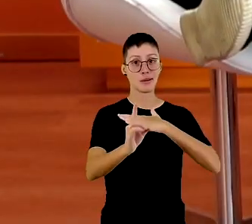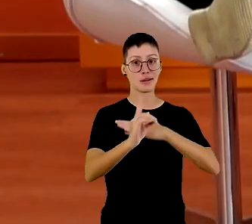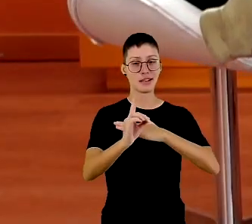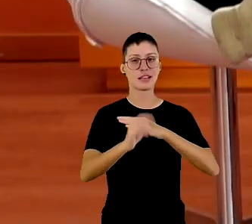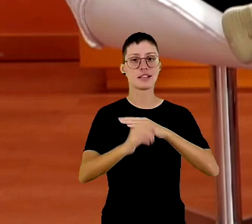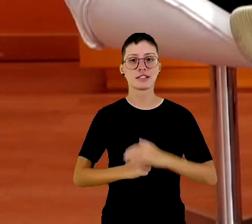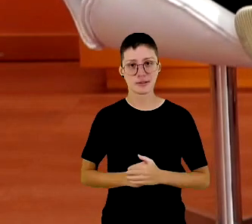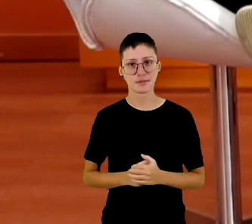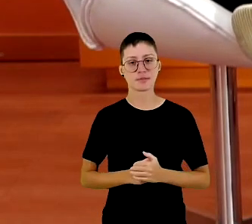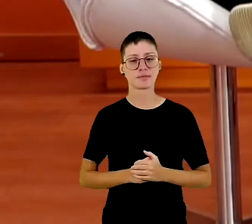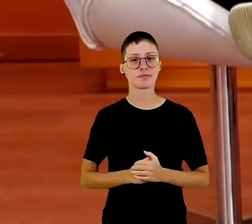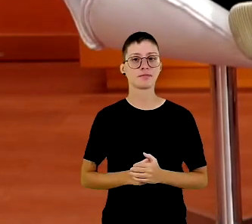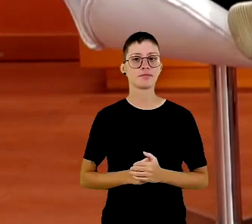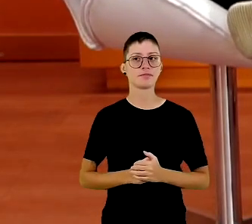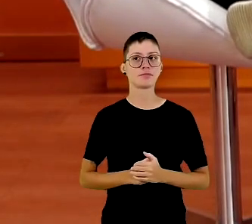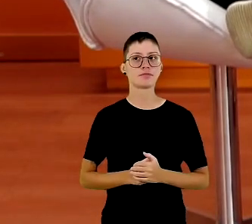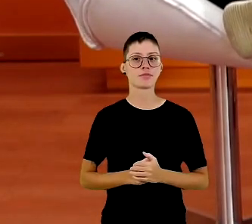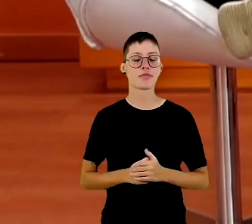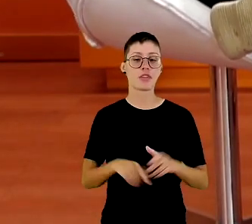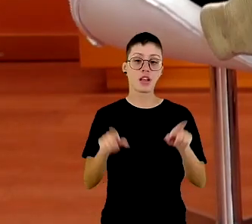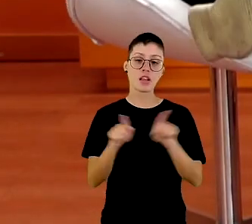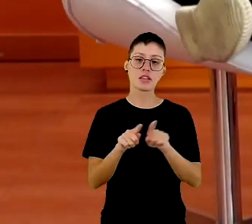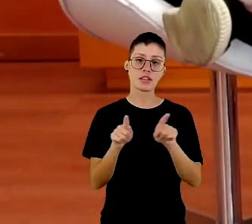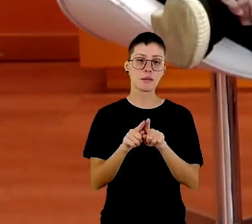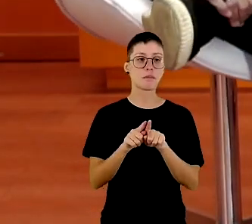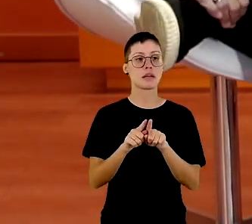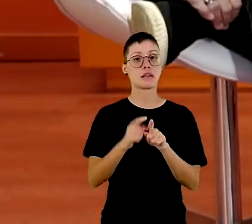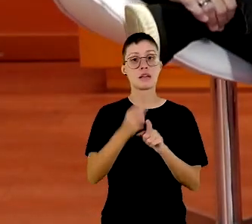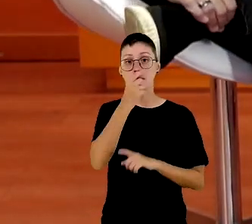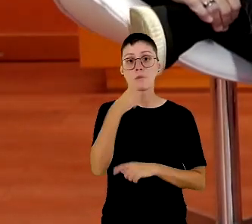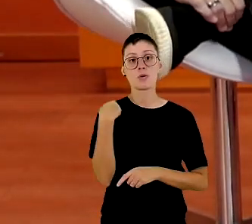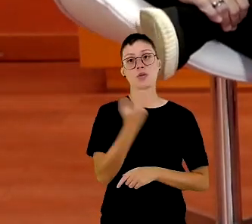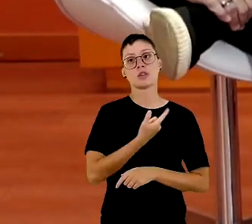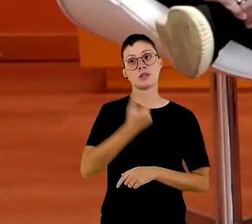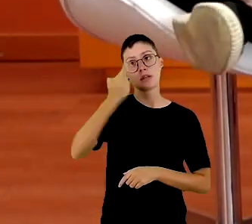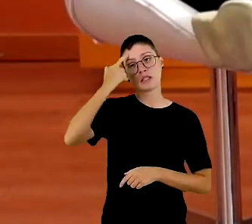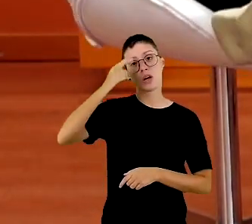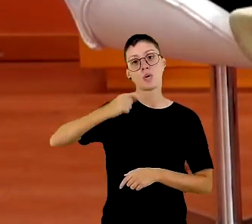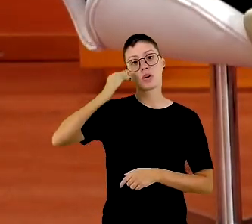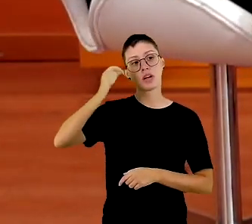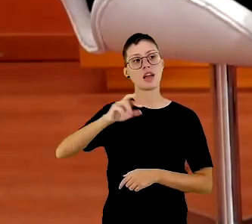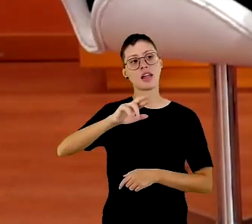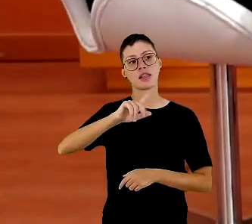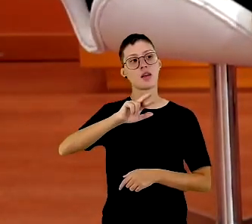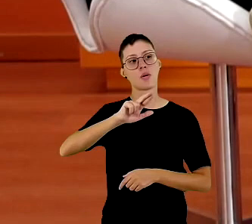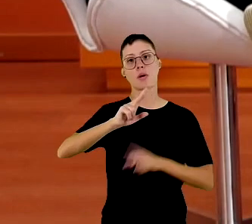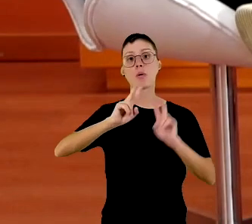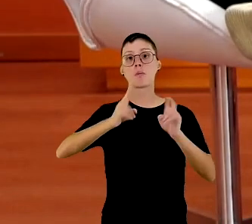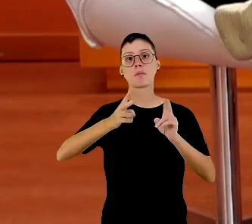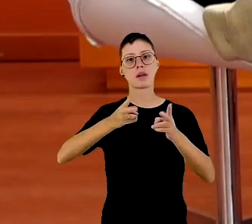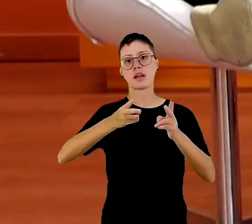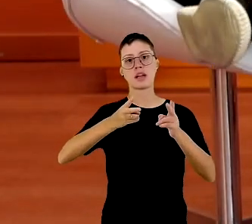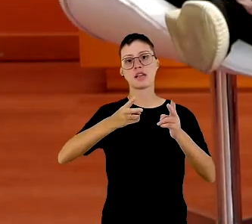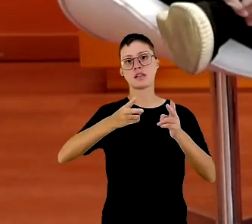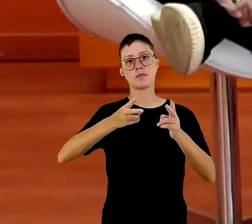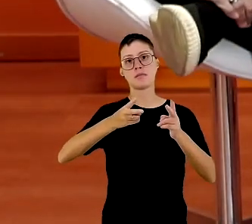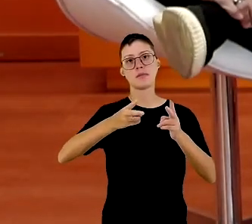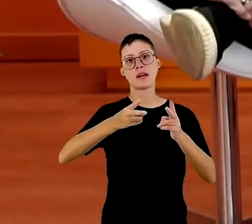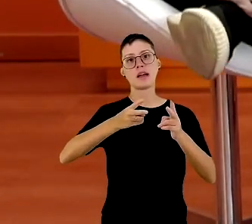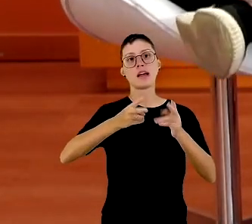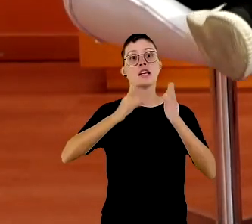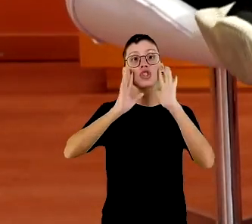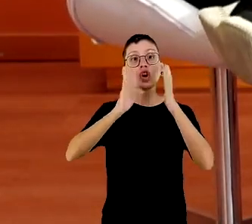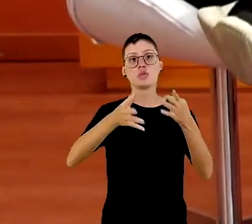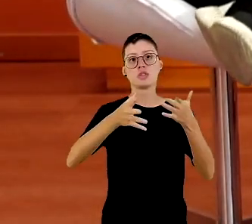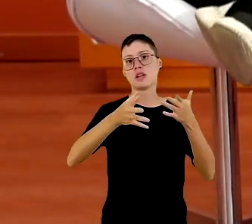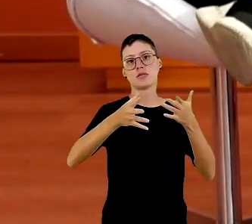também, Samir, que a gente tem que sempre pensar é que não é o mesmo remédio para todas as doenças, né? Então, você vai ter,